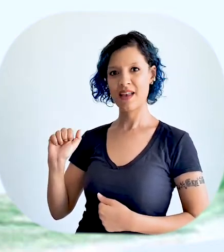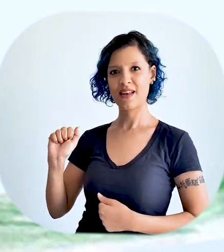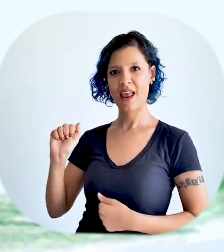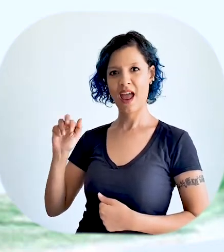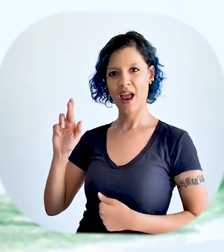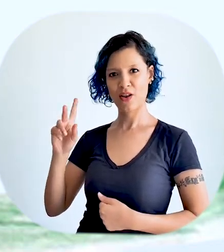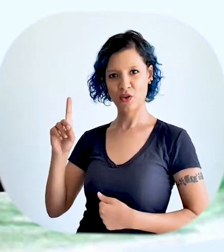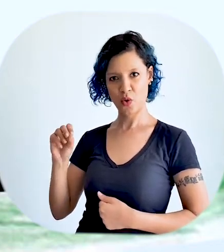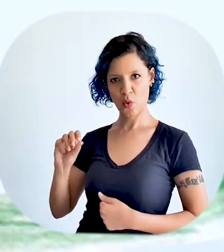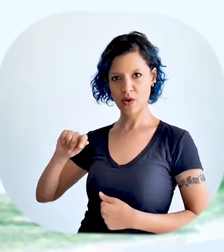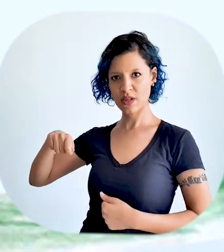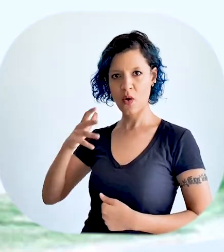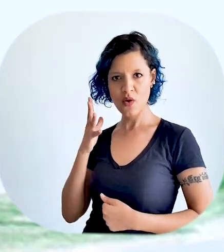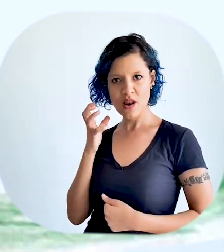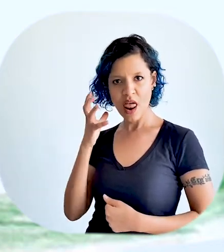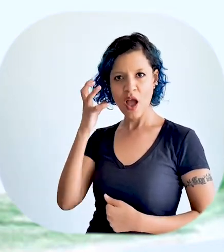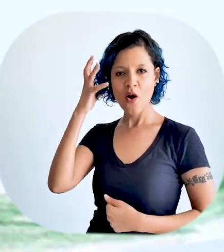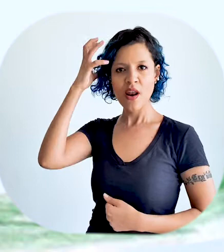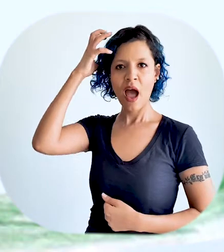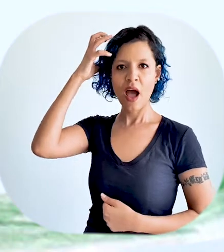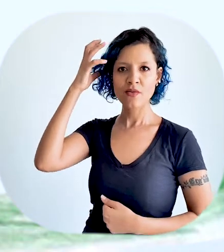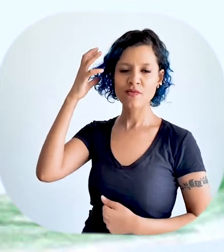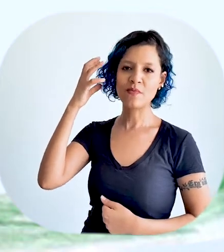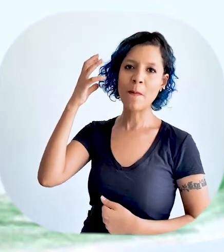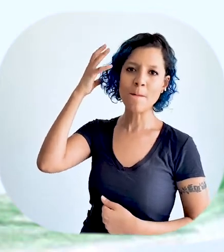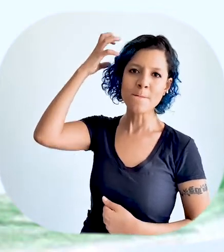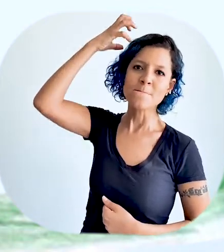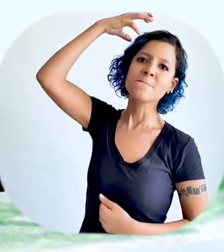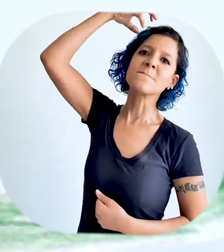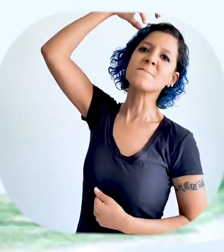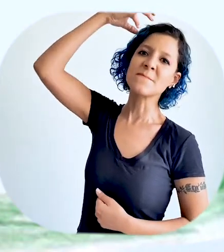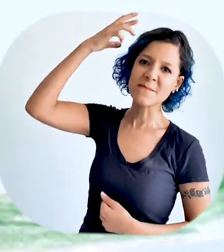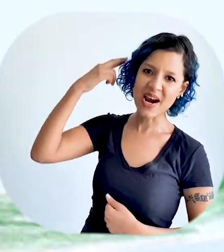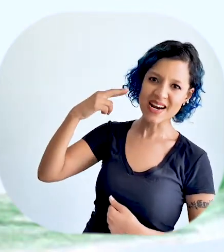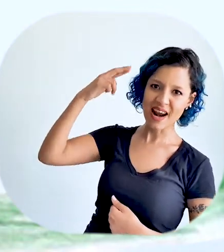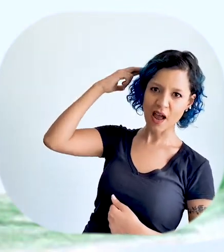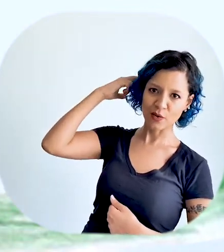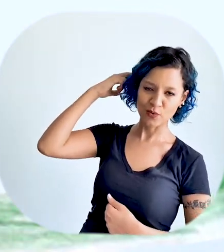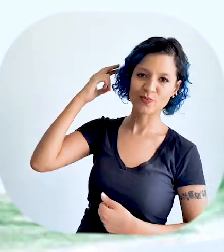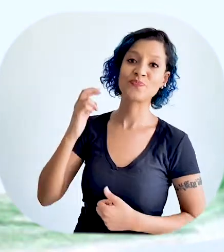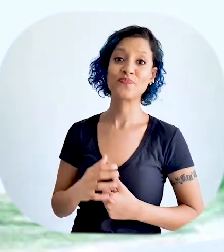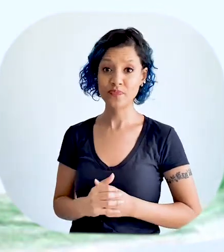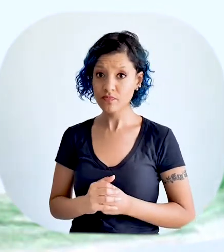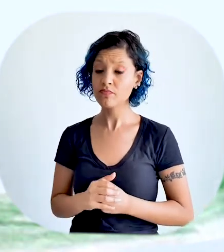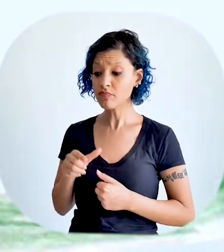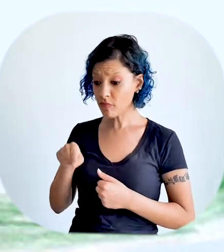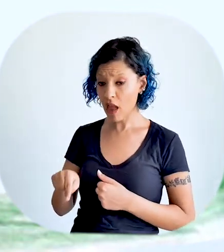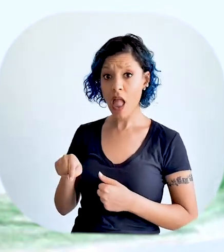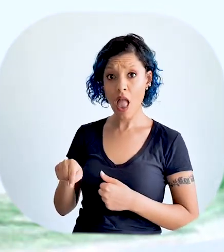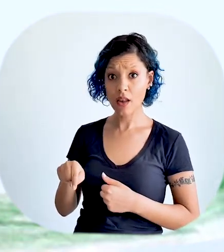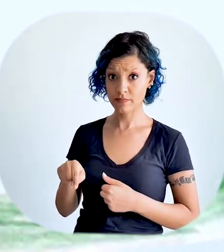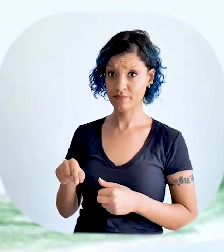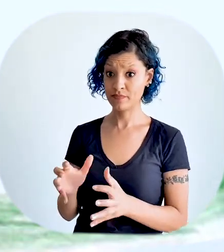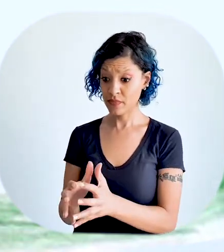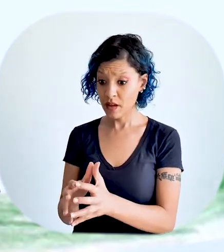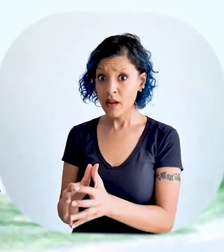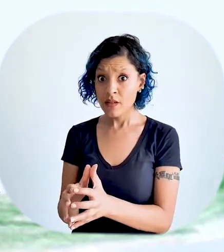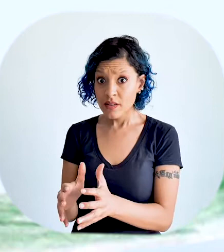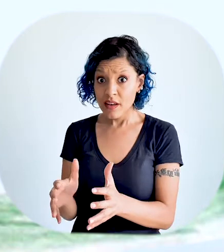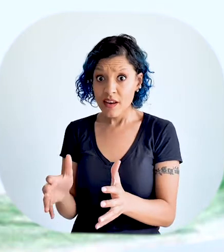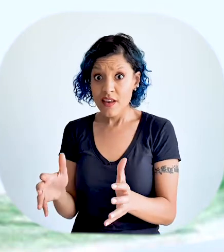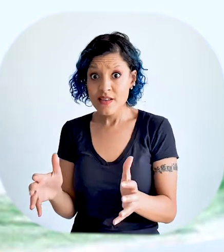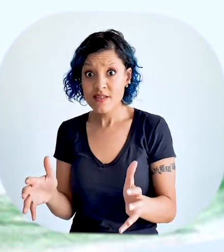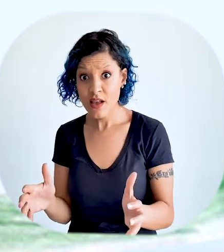Bernardo. Leonardo Bernardo cresceu entre os cordeiros e as ovelhas, mas ele não conseguia esconder as